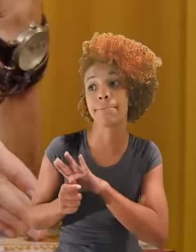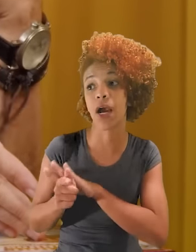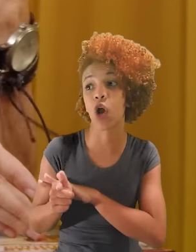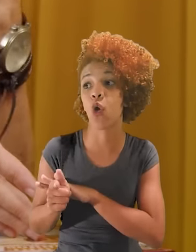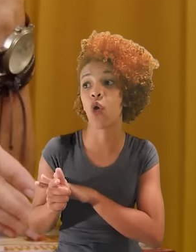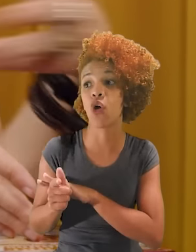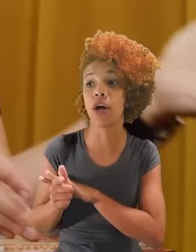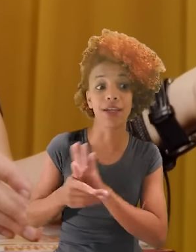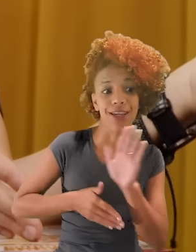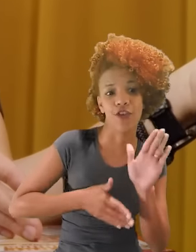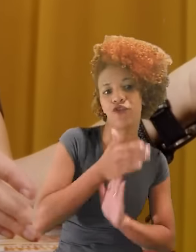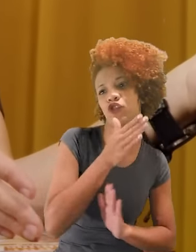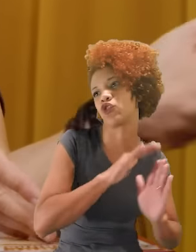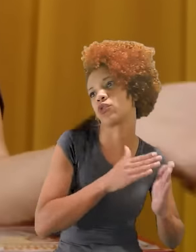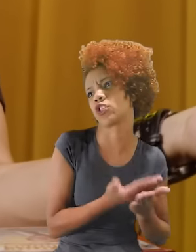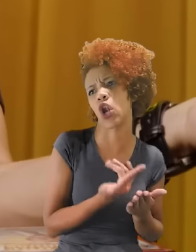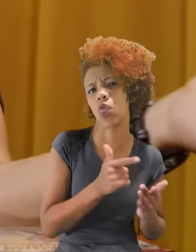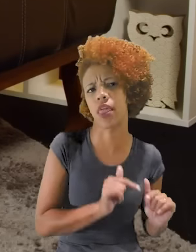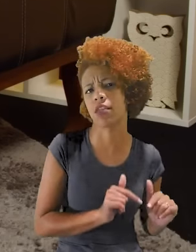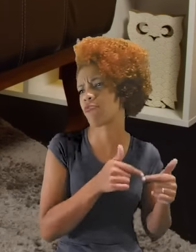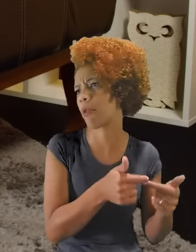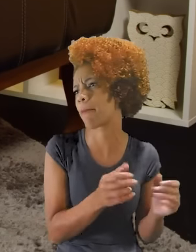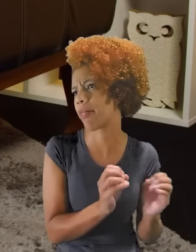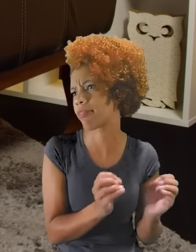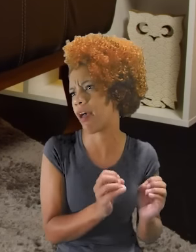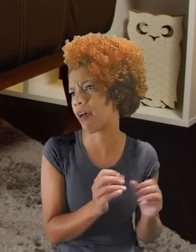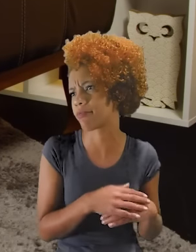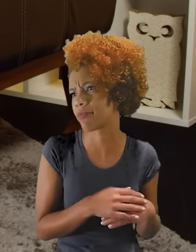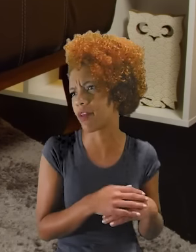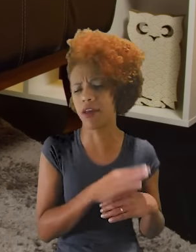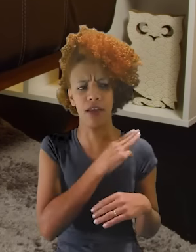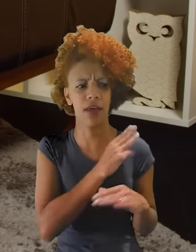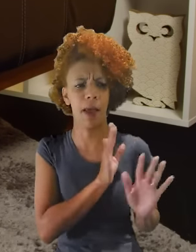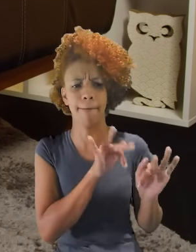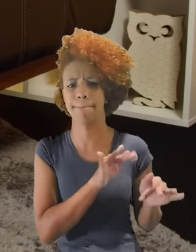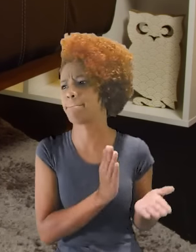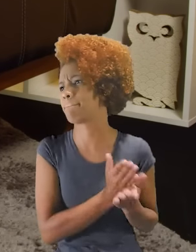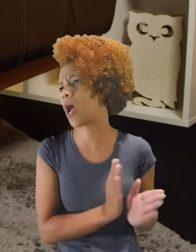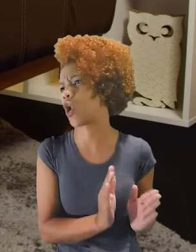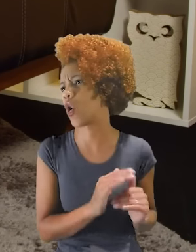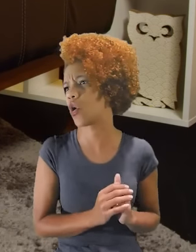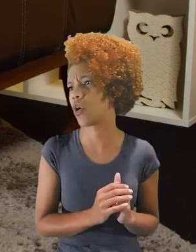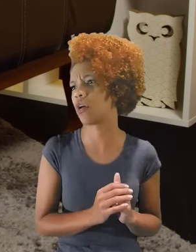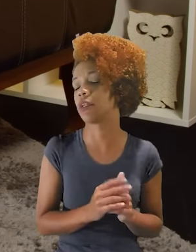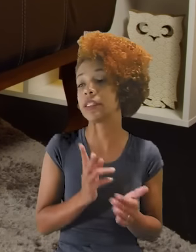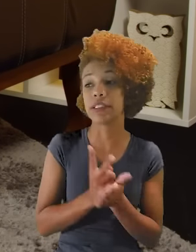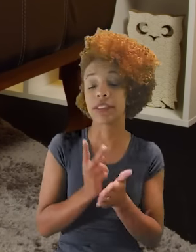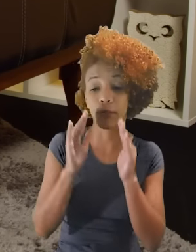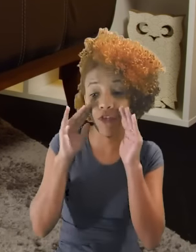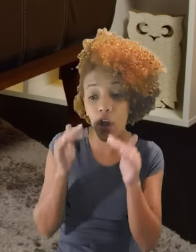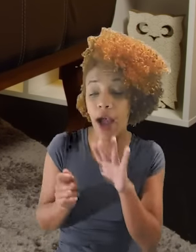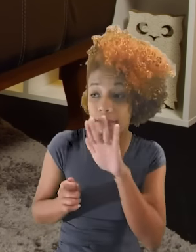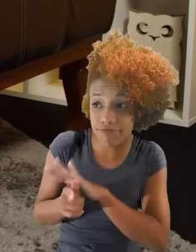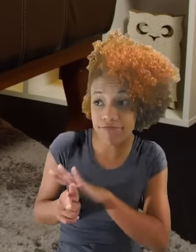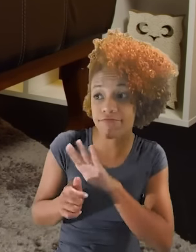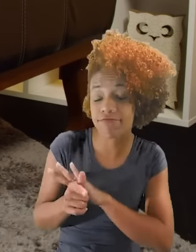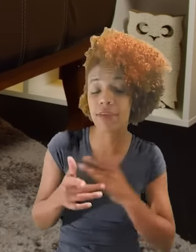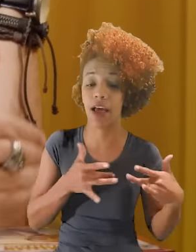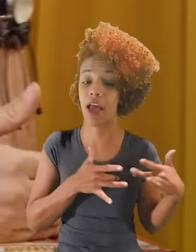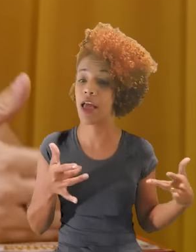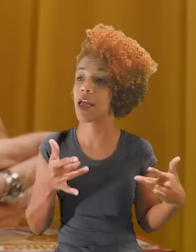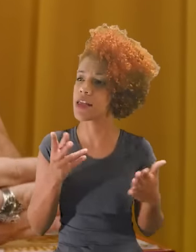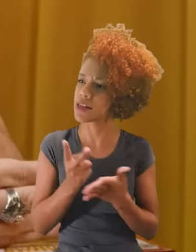E detalhe, um cara que fugiu da escola. Um cara que não tem diploma, um cara que fugiu do colegial e parou de estudar. Mas, assim, um cara que sempre foi focado nisso, cara. Então,